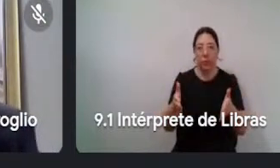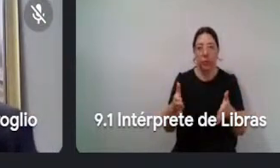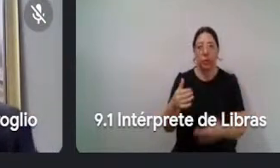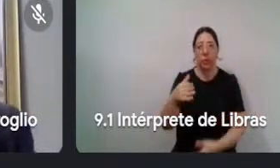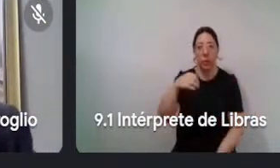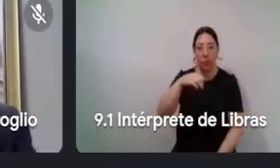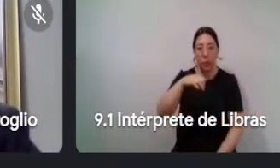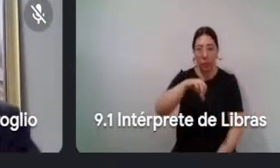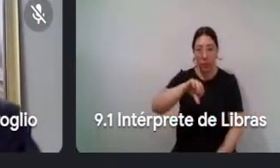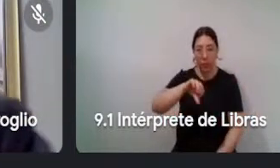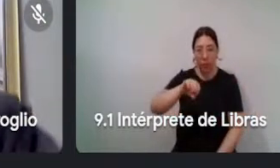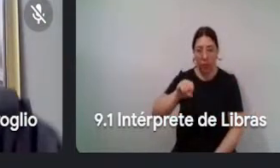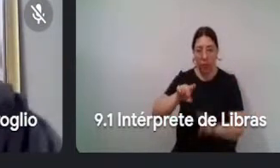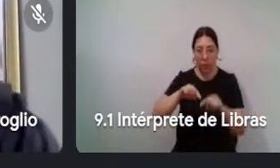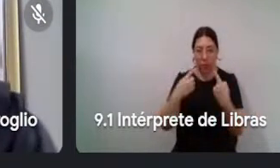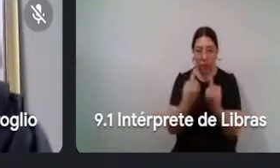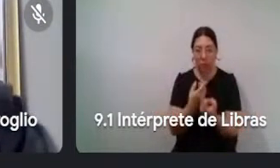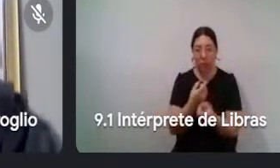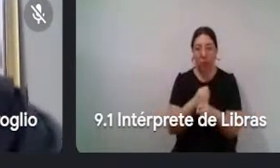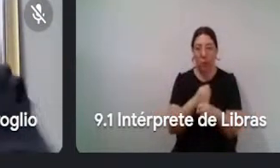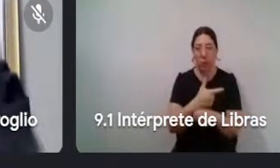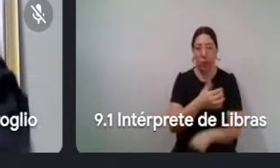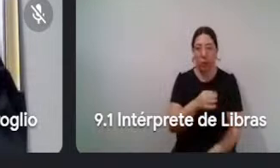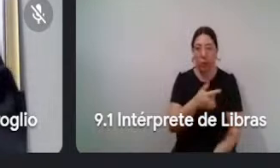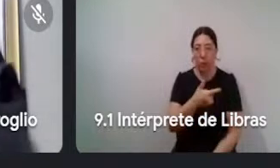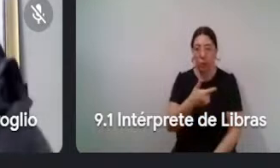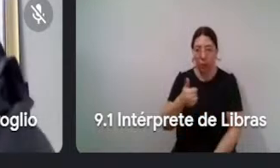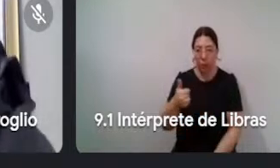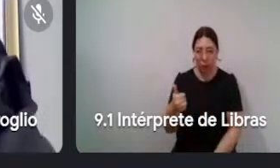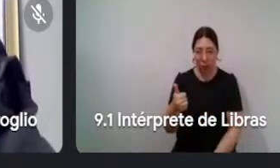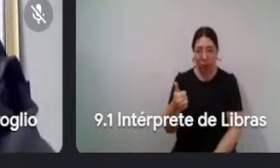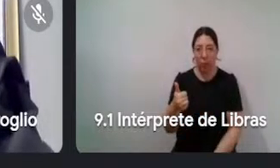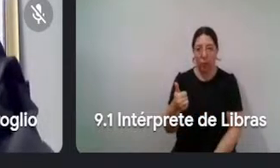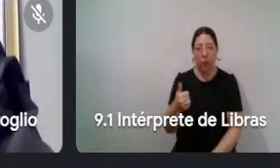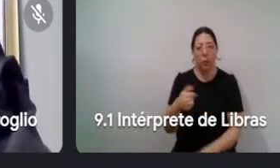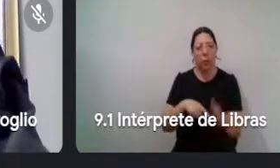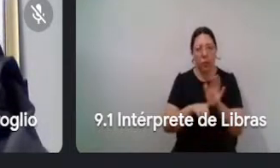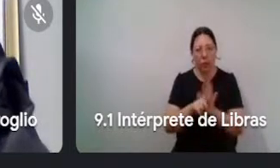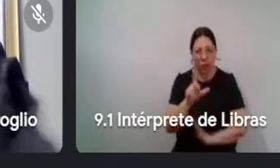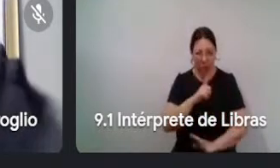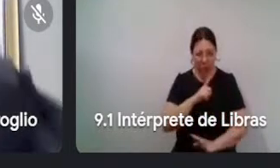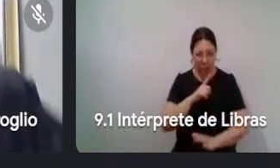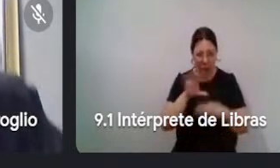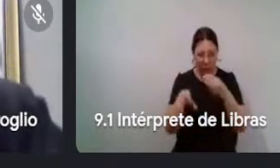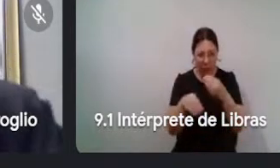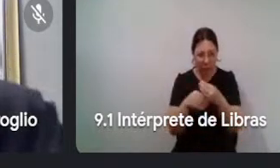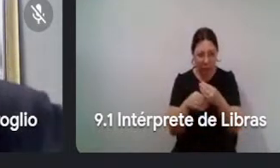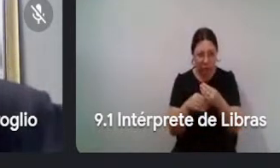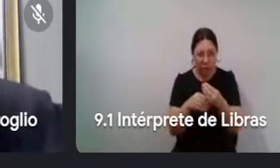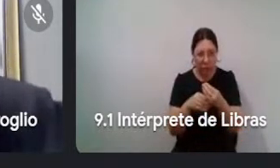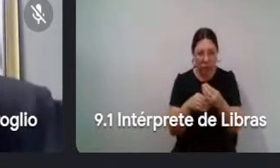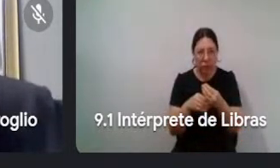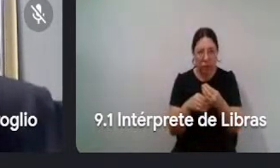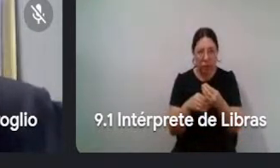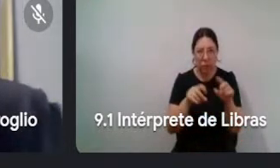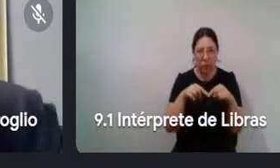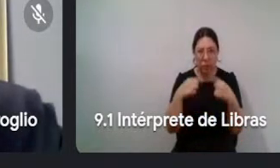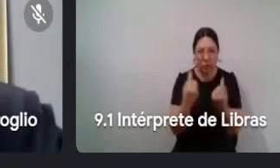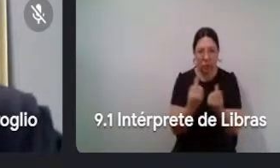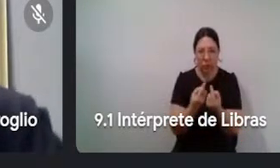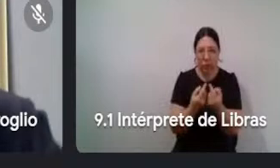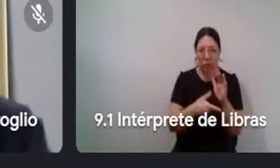2021. Indago meus pares se há alguma observação em relação ao ato da sessão anterior, da 95ª